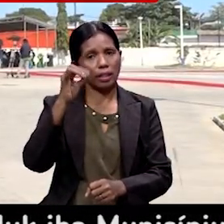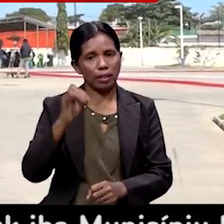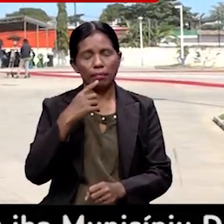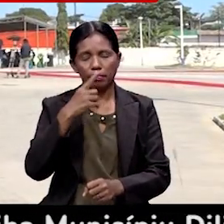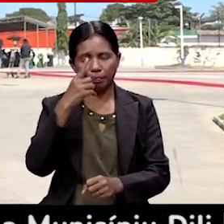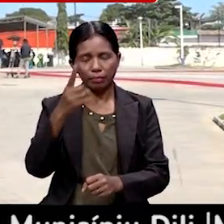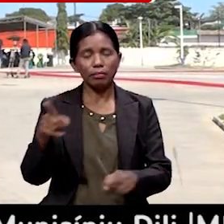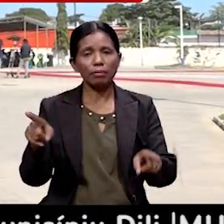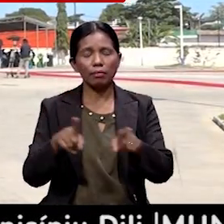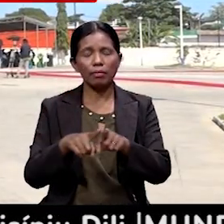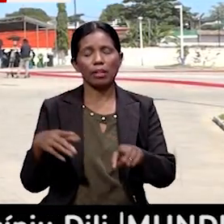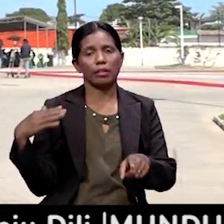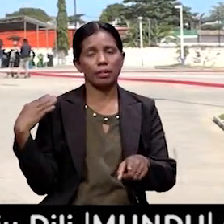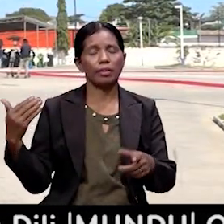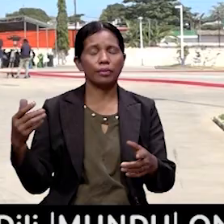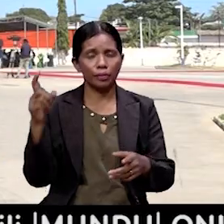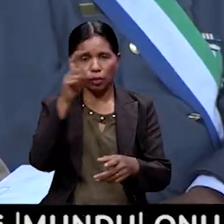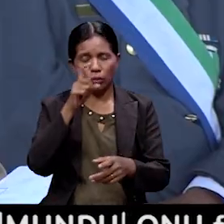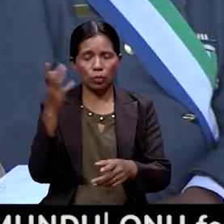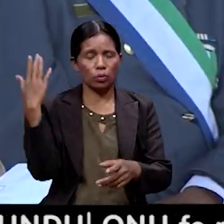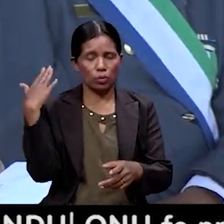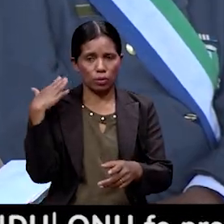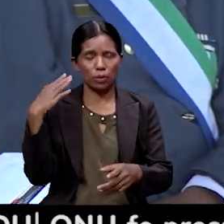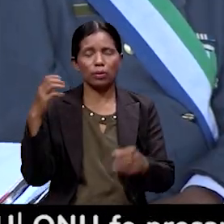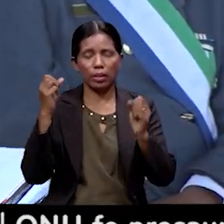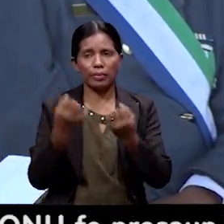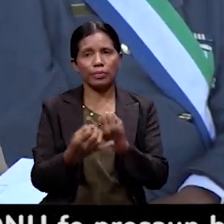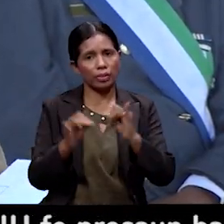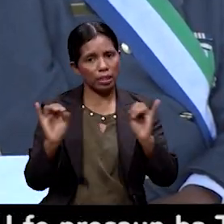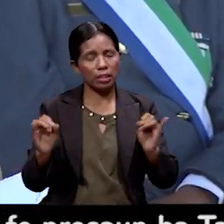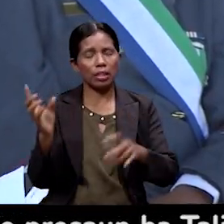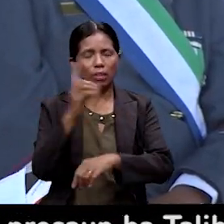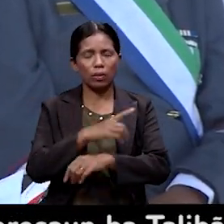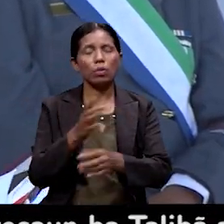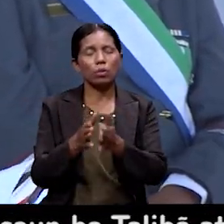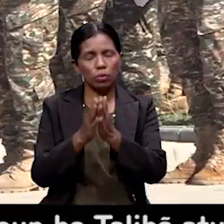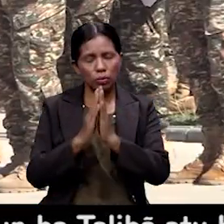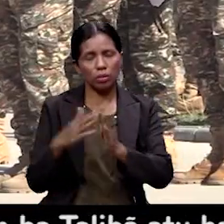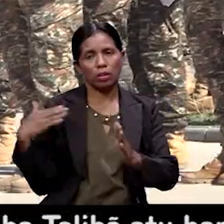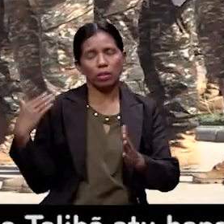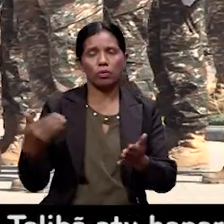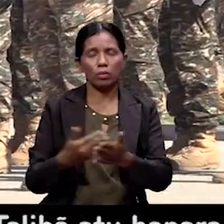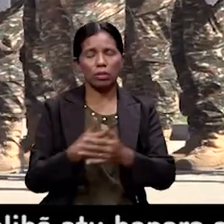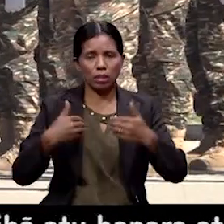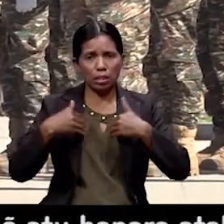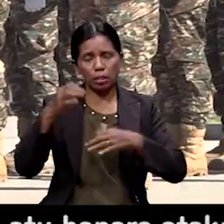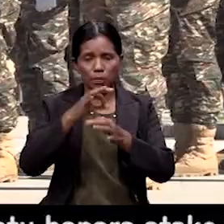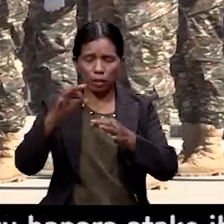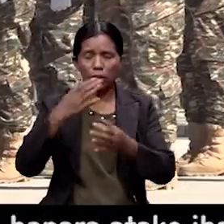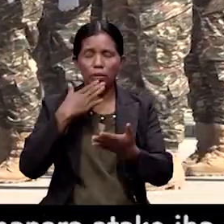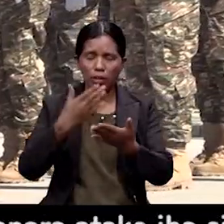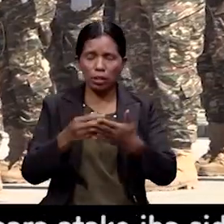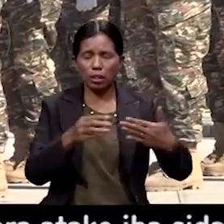Hatieting nudar jerasan tuang nebe se reforma ia lorong ida nia husu jerasan fong tengki ia spiritu dia benghira lidera